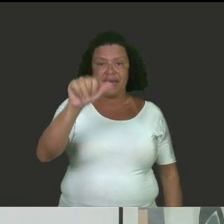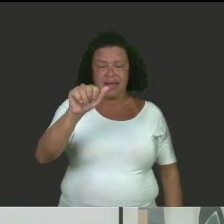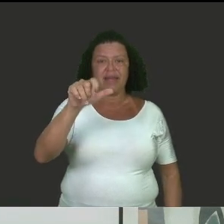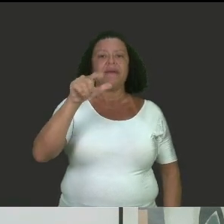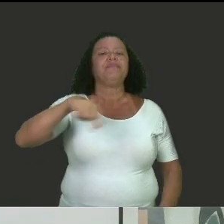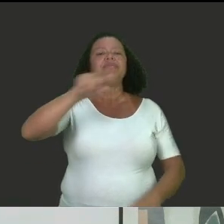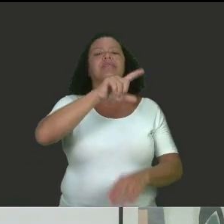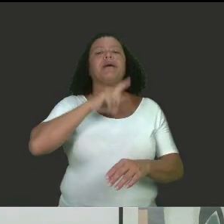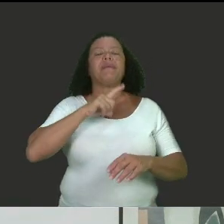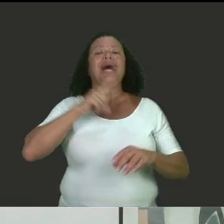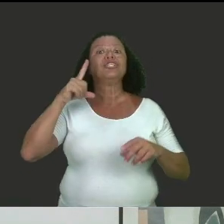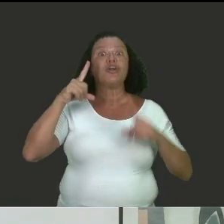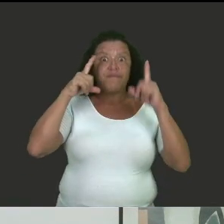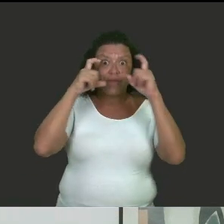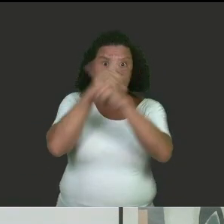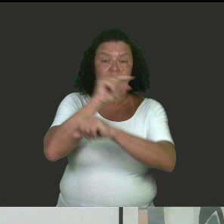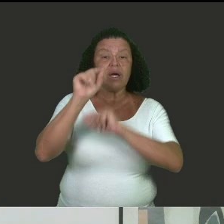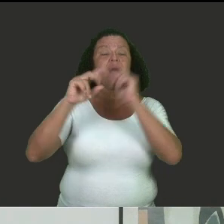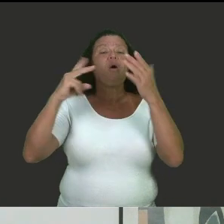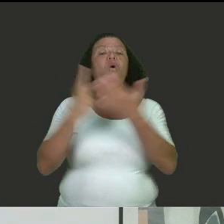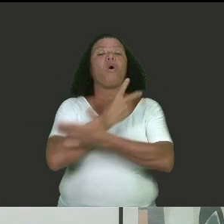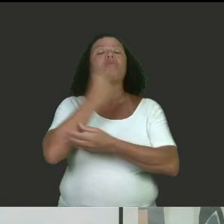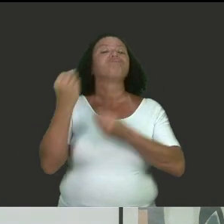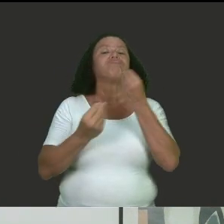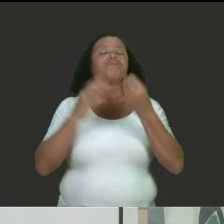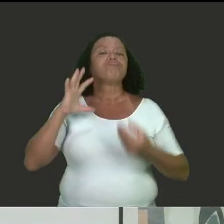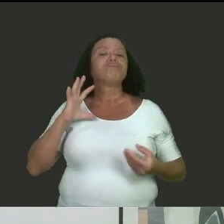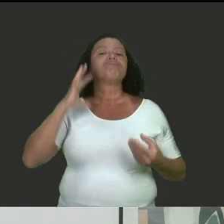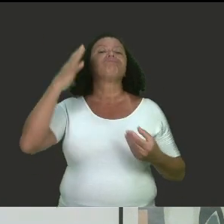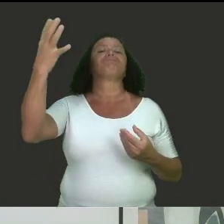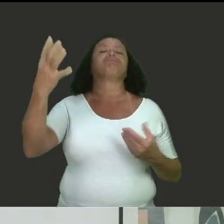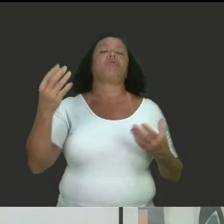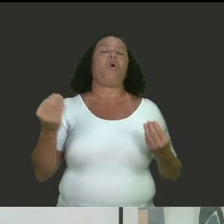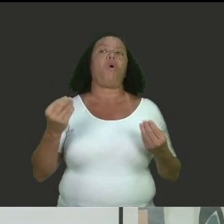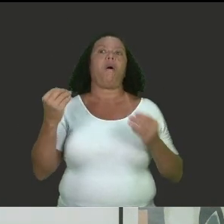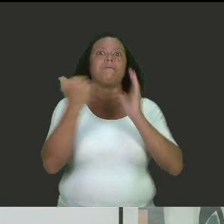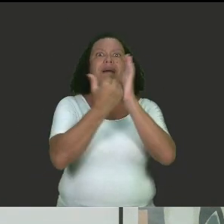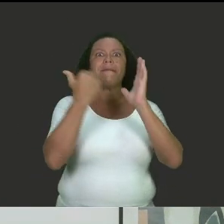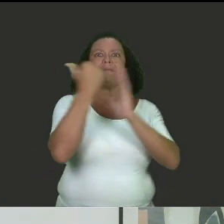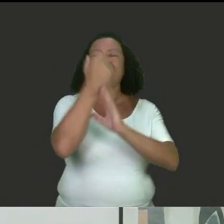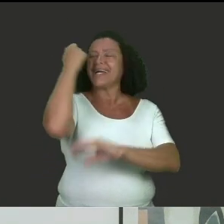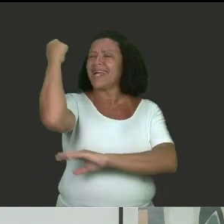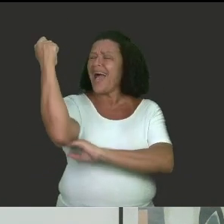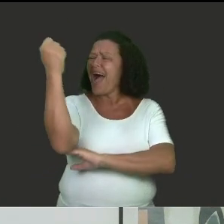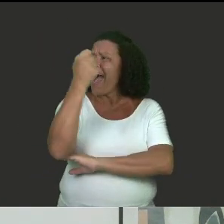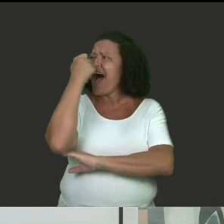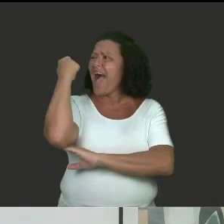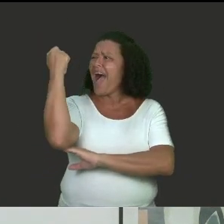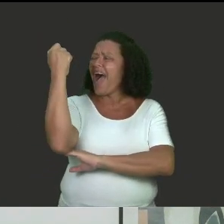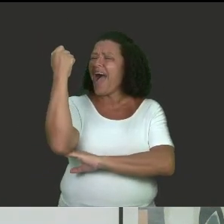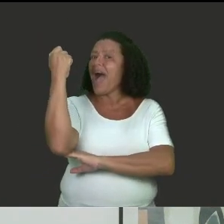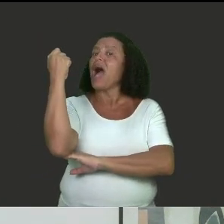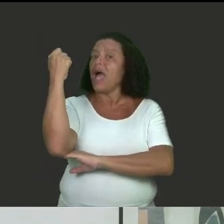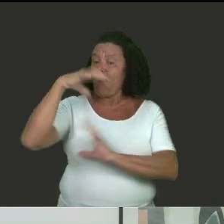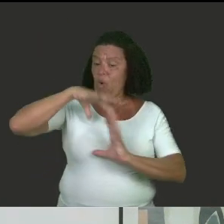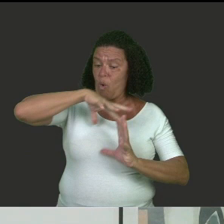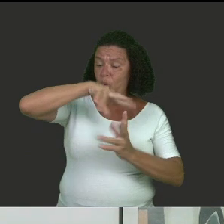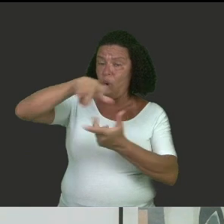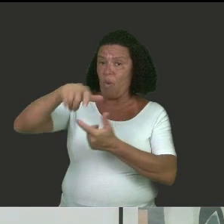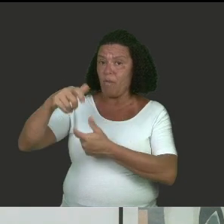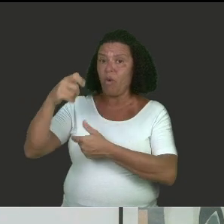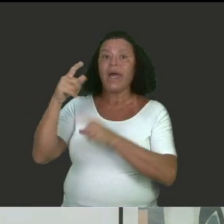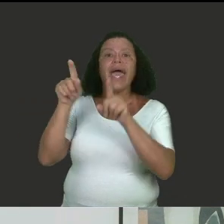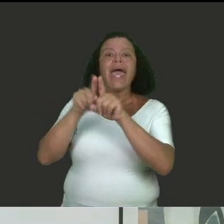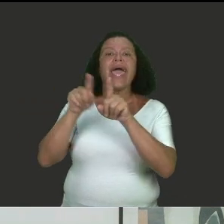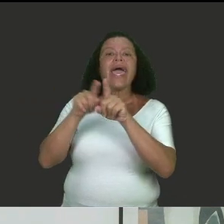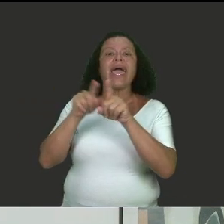dependerá a resolução ou o agravamento. O mundo é como um espelho que devolve a cada